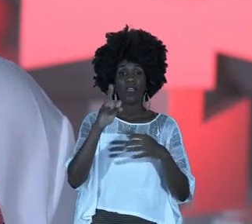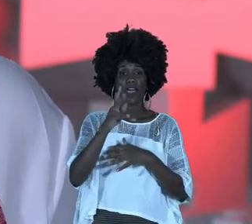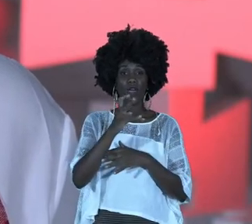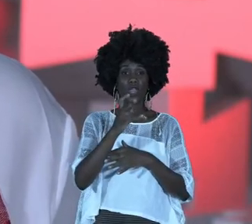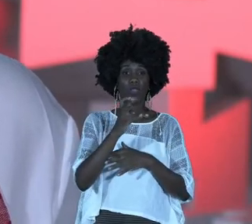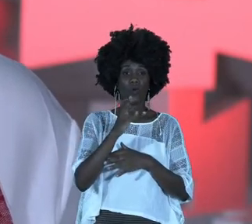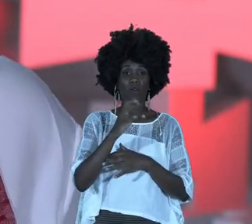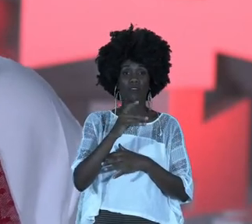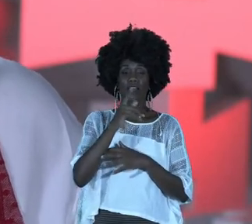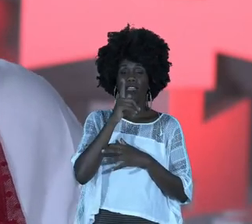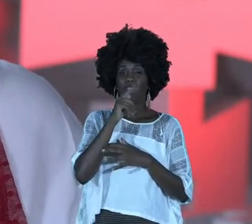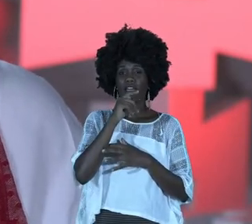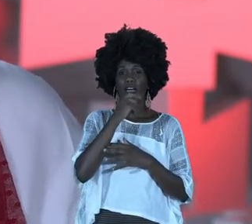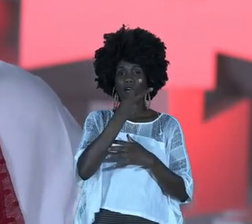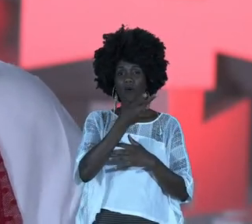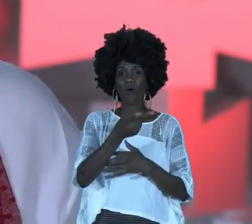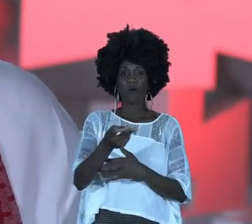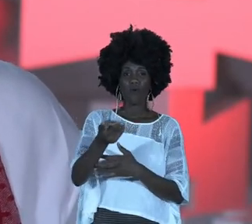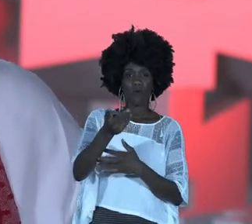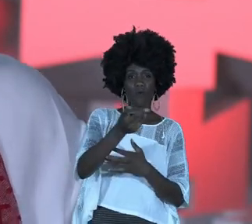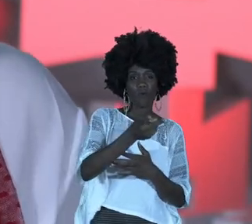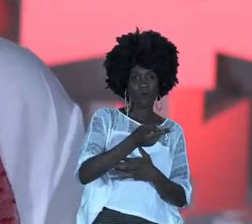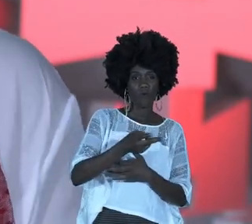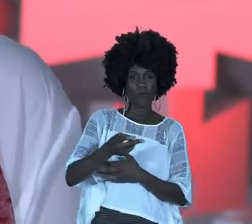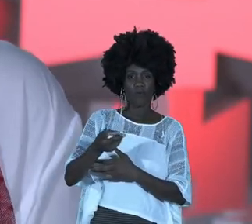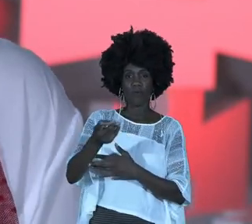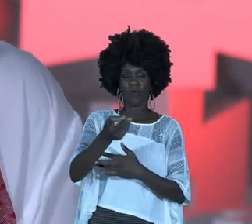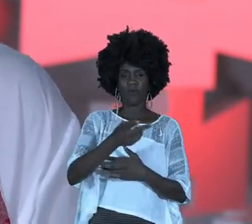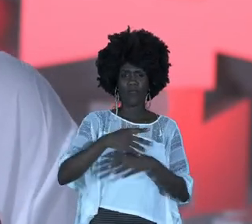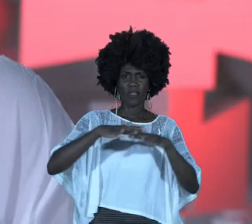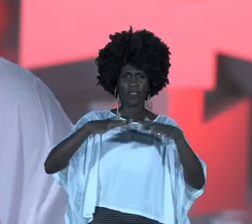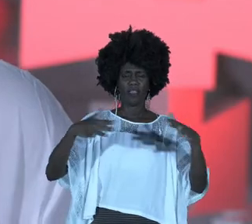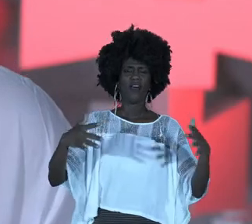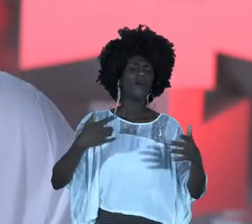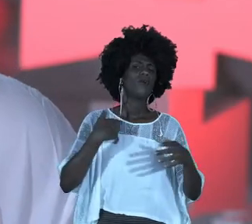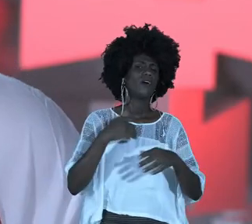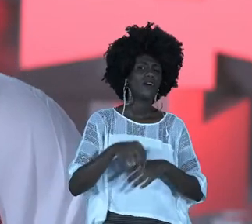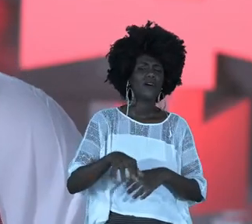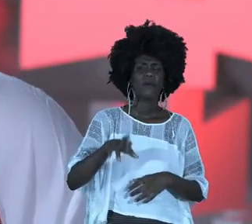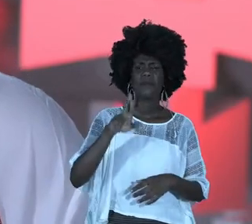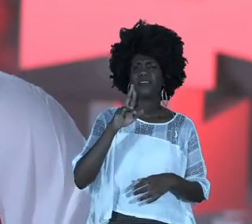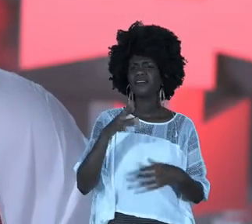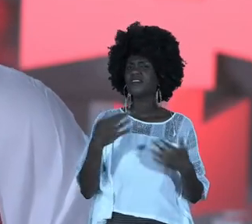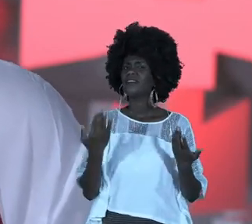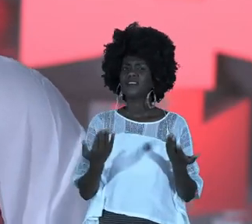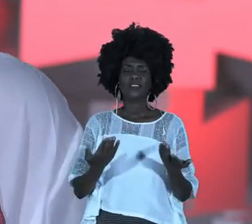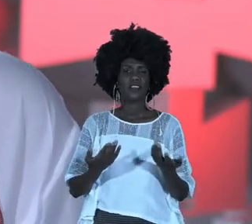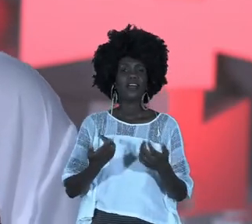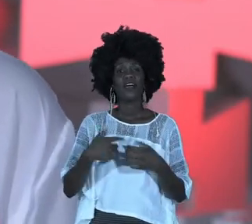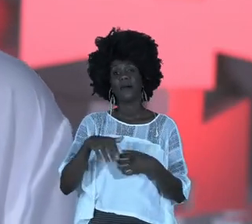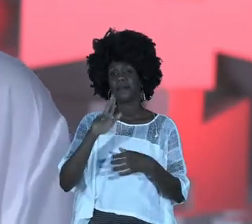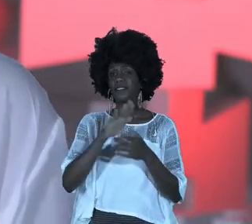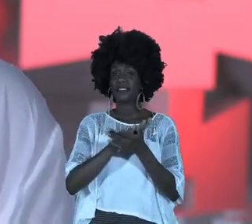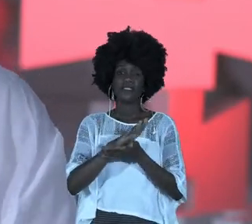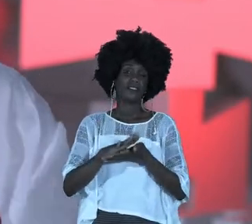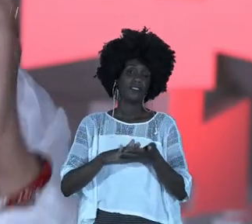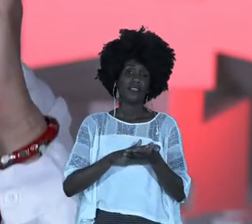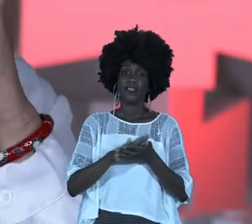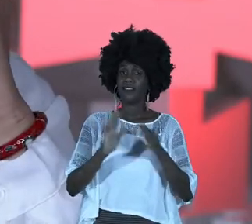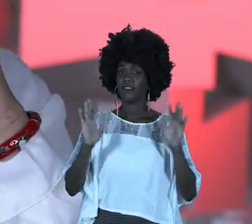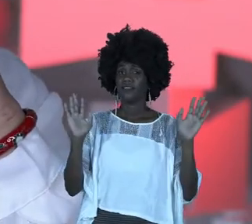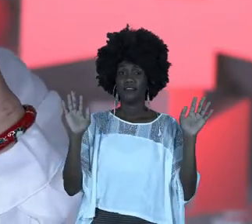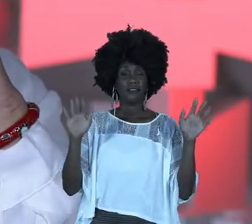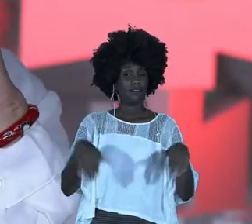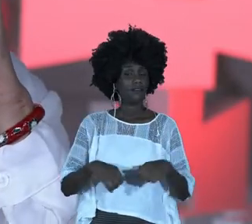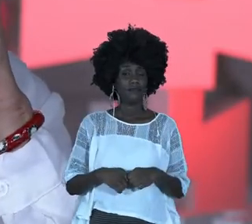água, boiando. Aí vocês me perguntam, o que representa? O que representa? Não representa nada.